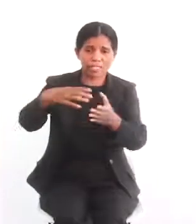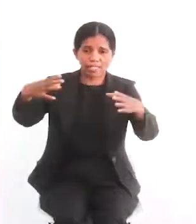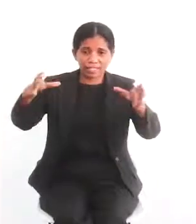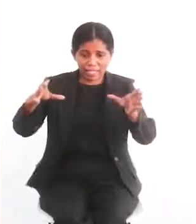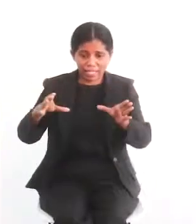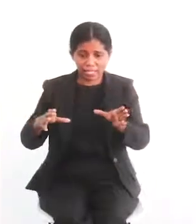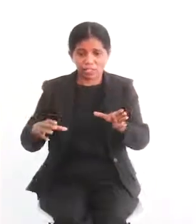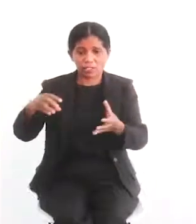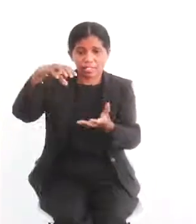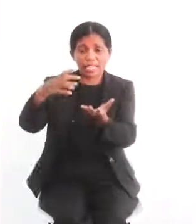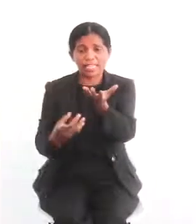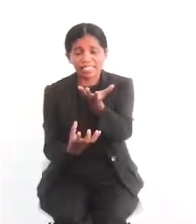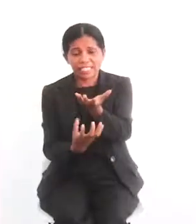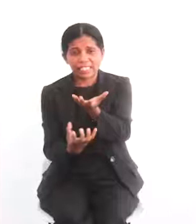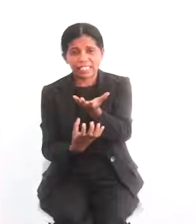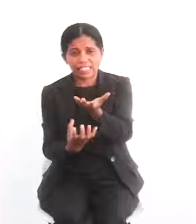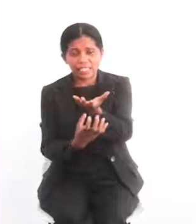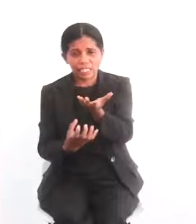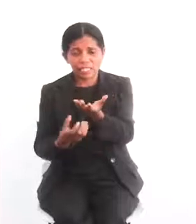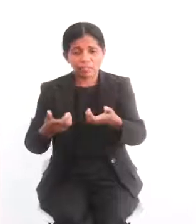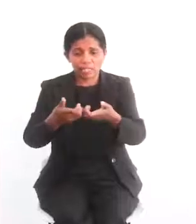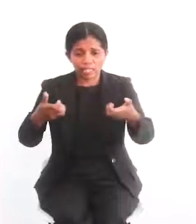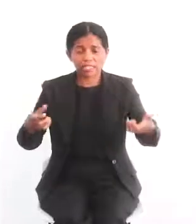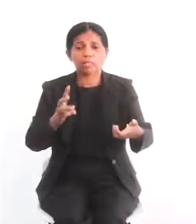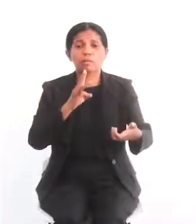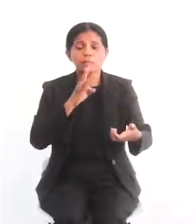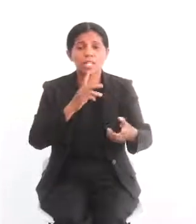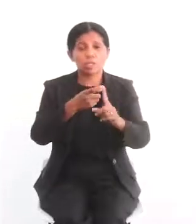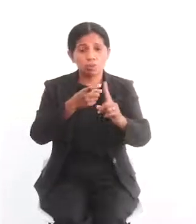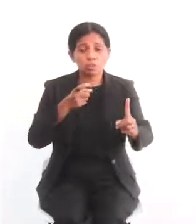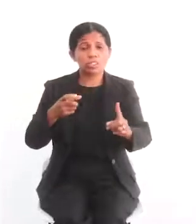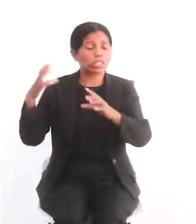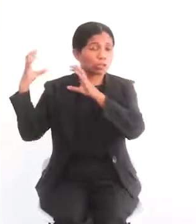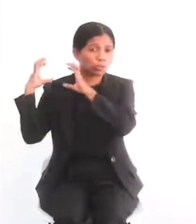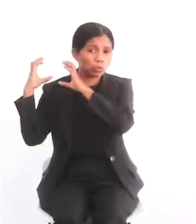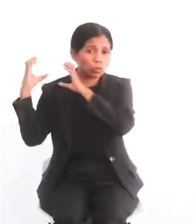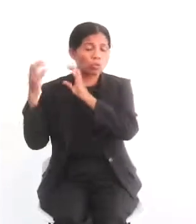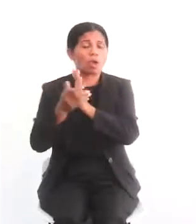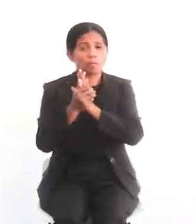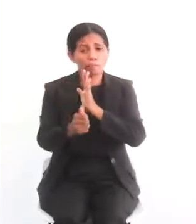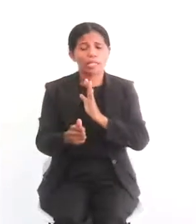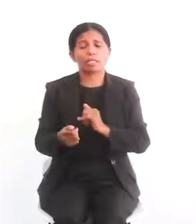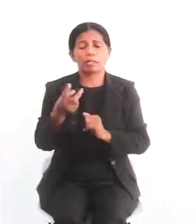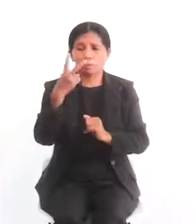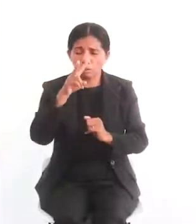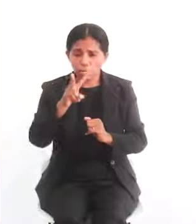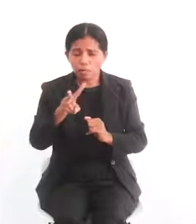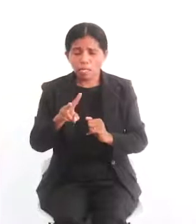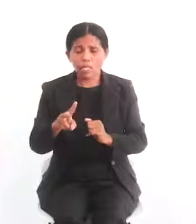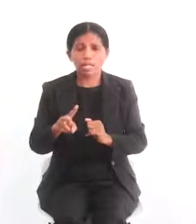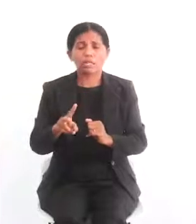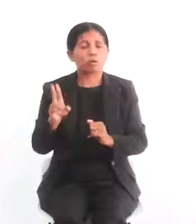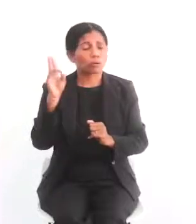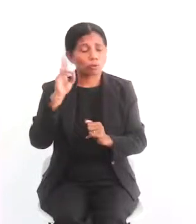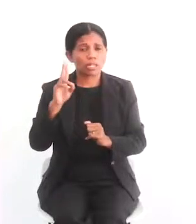óleo. Eu vi e ouvi que a Abilai gosta de comer os restos de coco